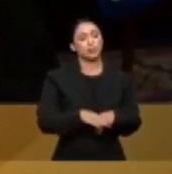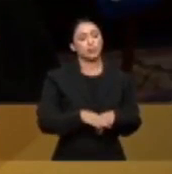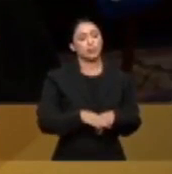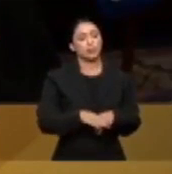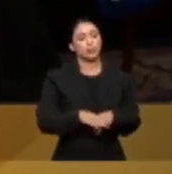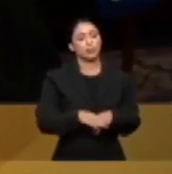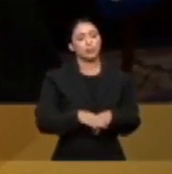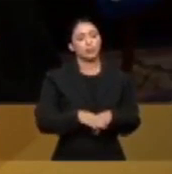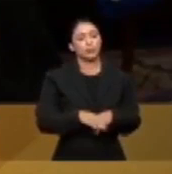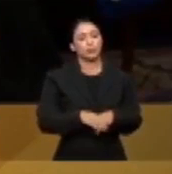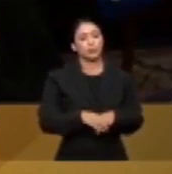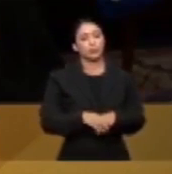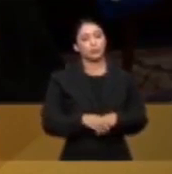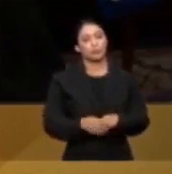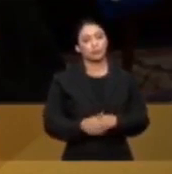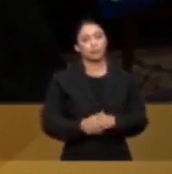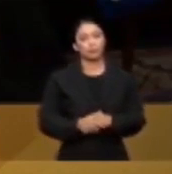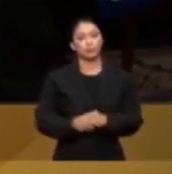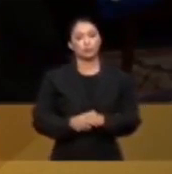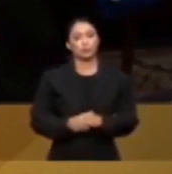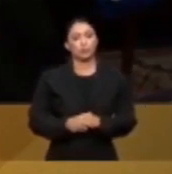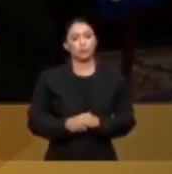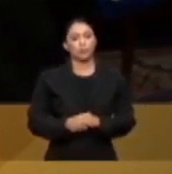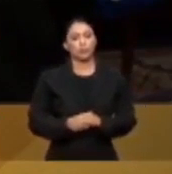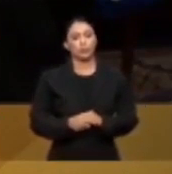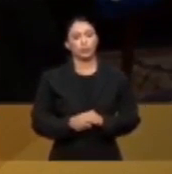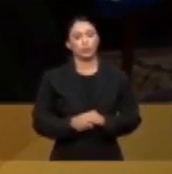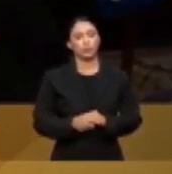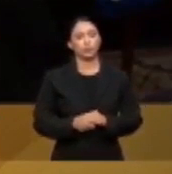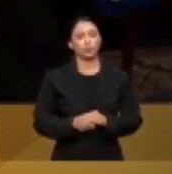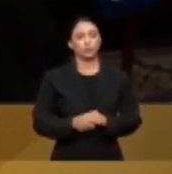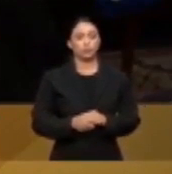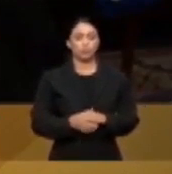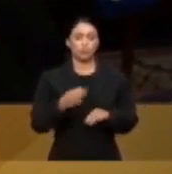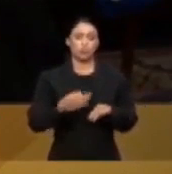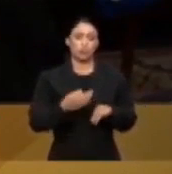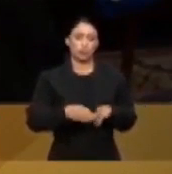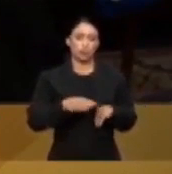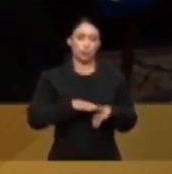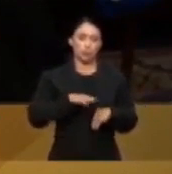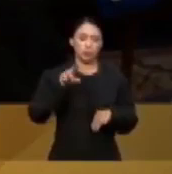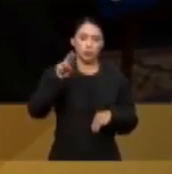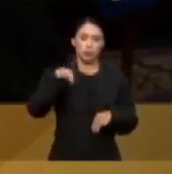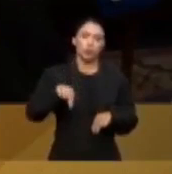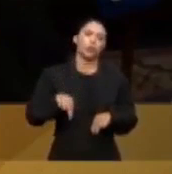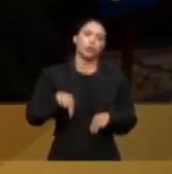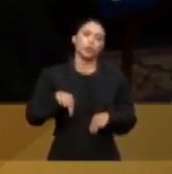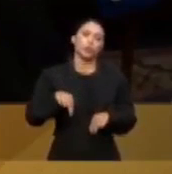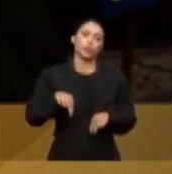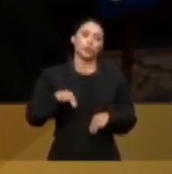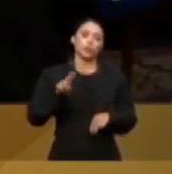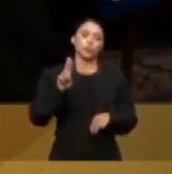excelentíssimo senhor ministro Nunes Marques, a quem cumprimento nesta